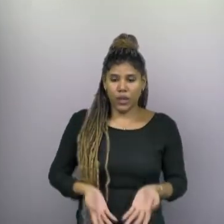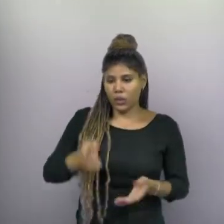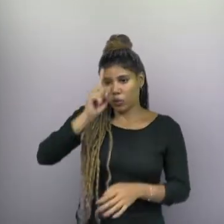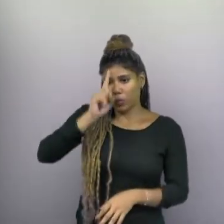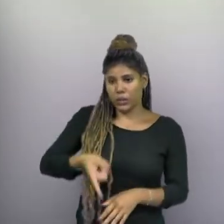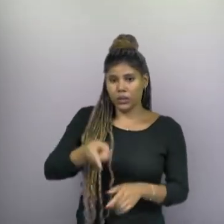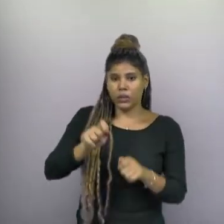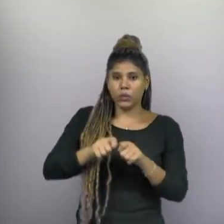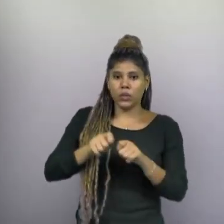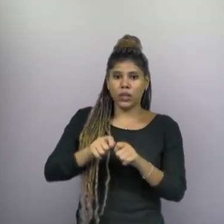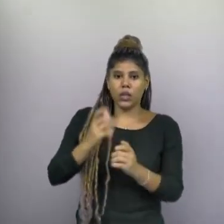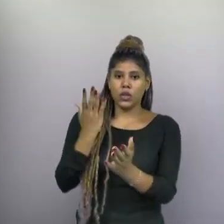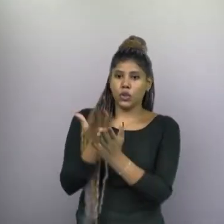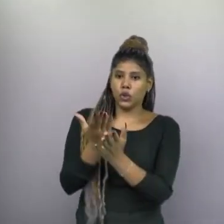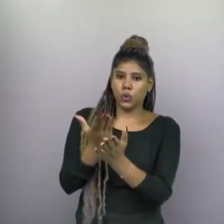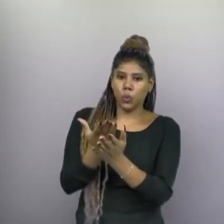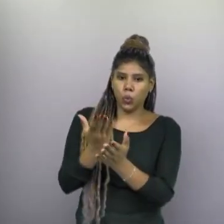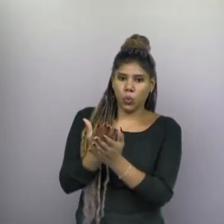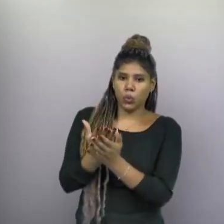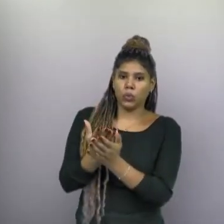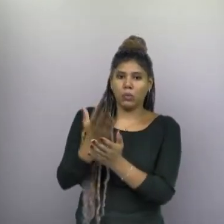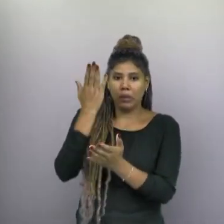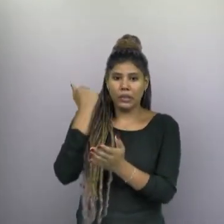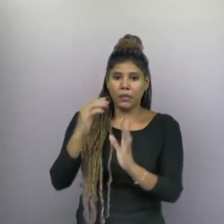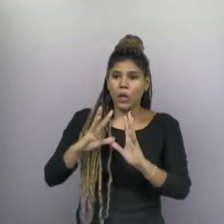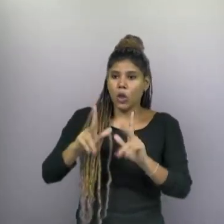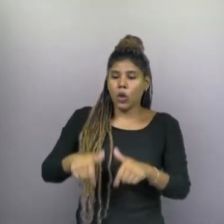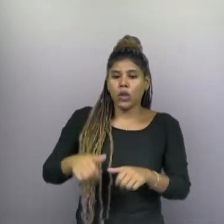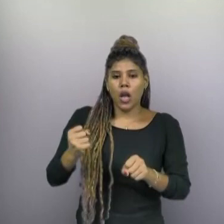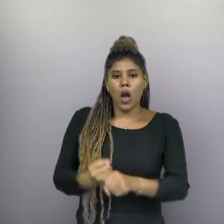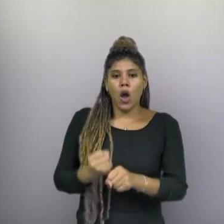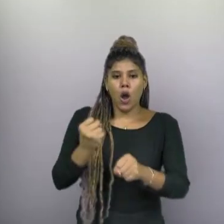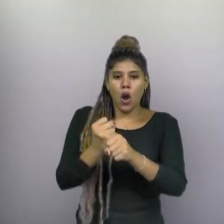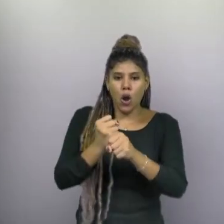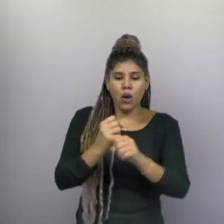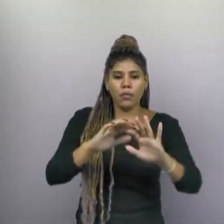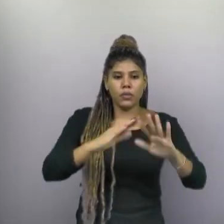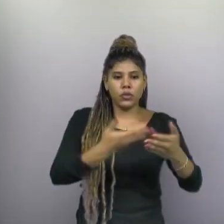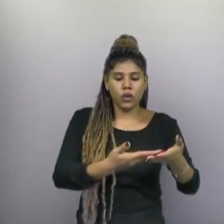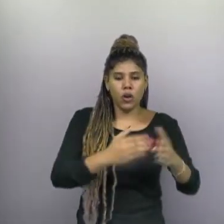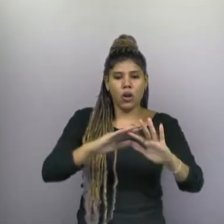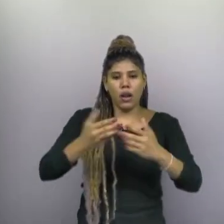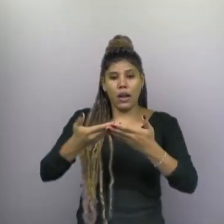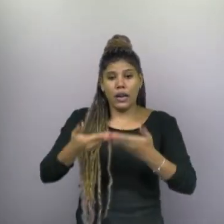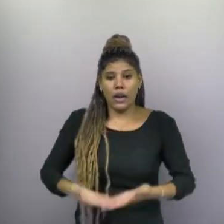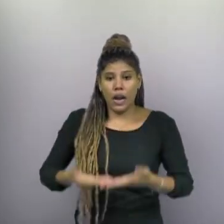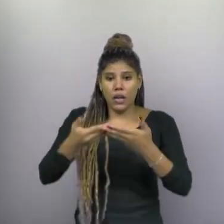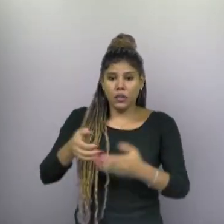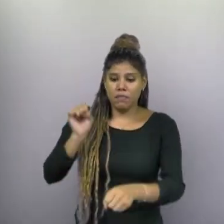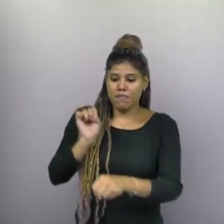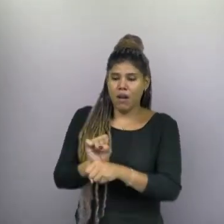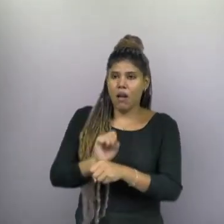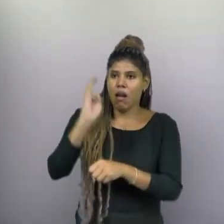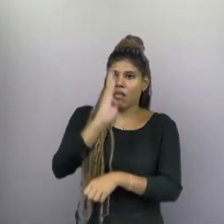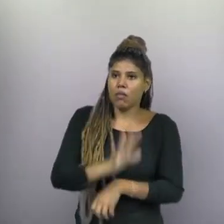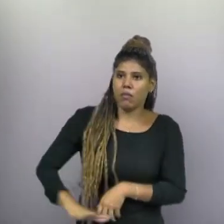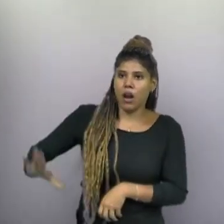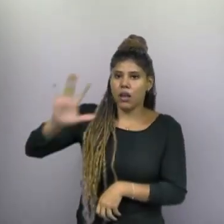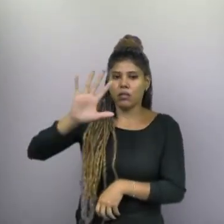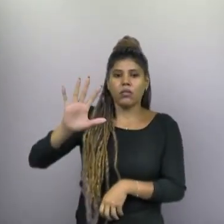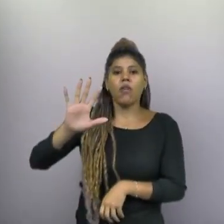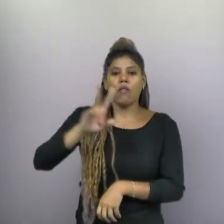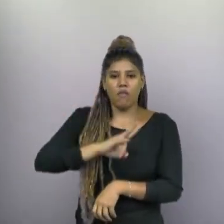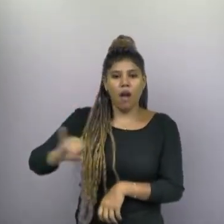de todas as obras de creches, escolas e outros equipamentos paralisados por todo o país por falta